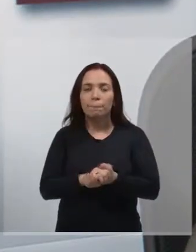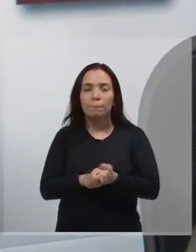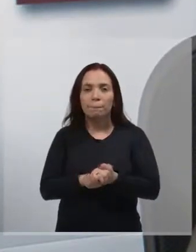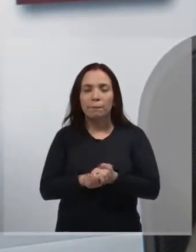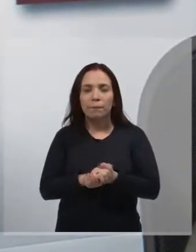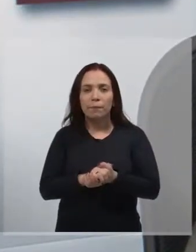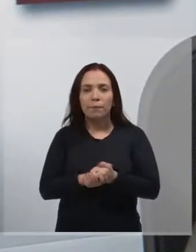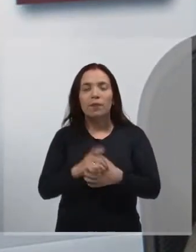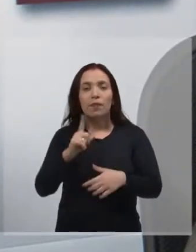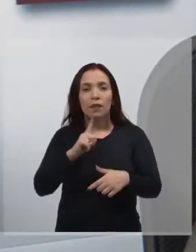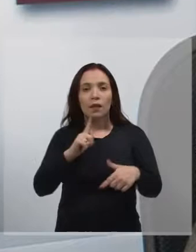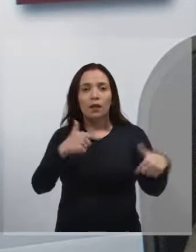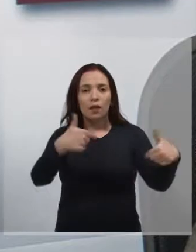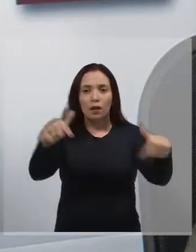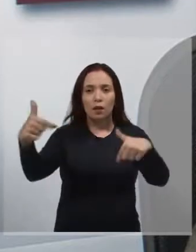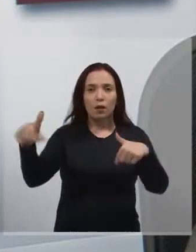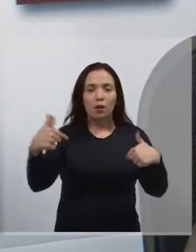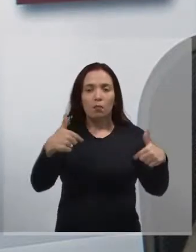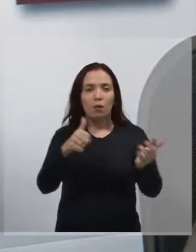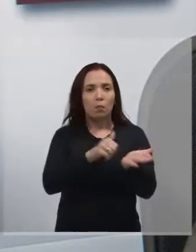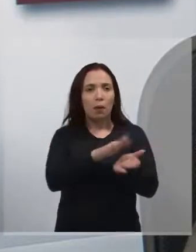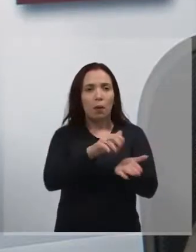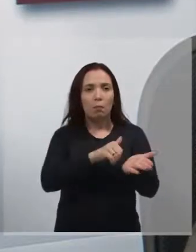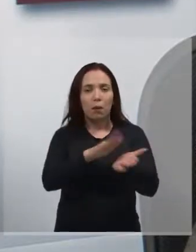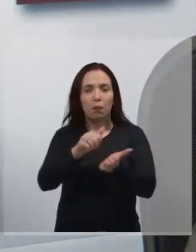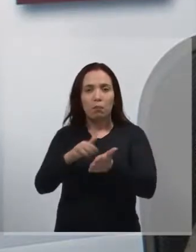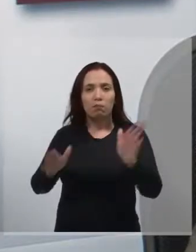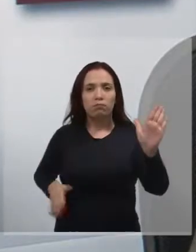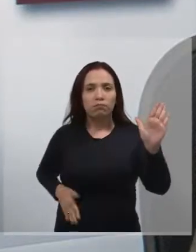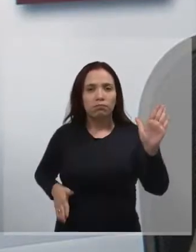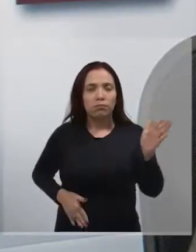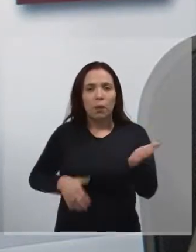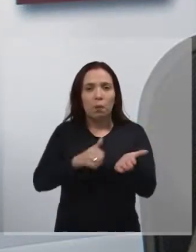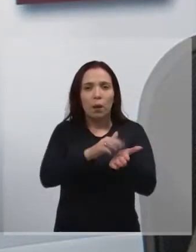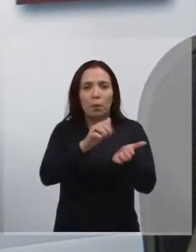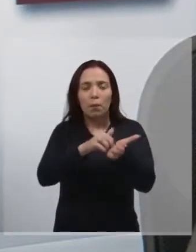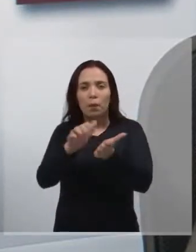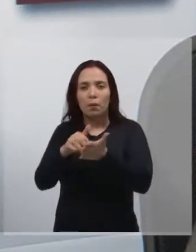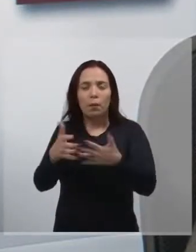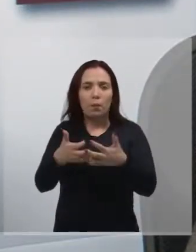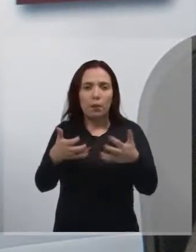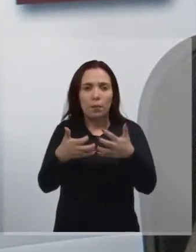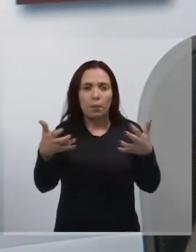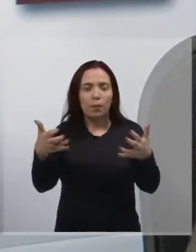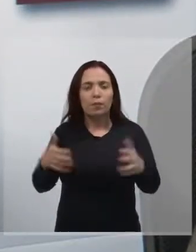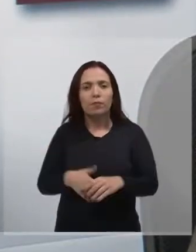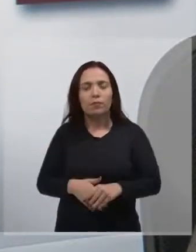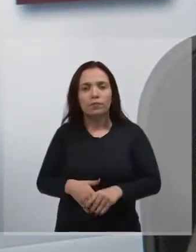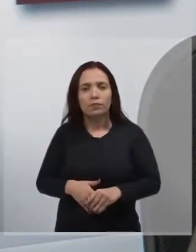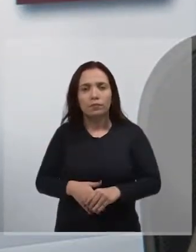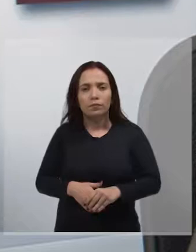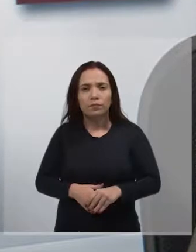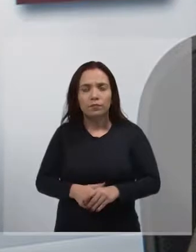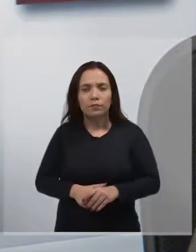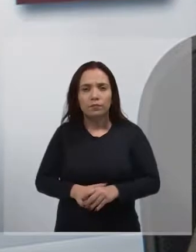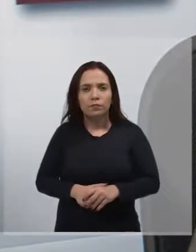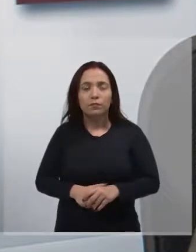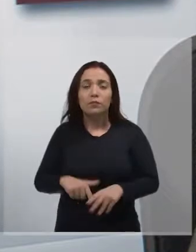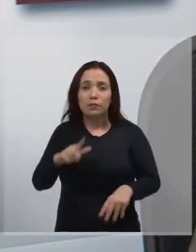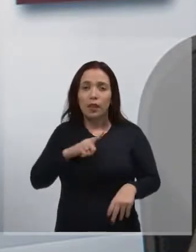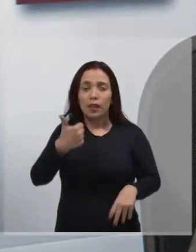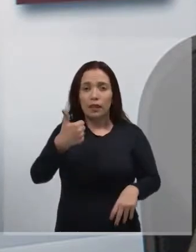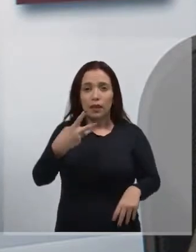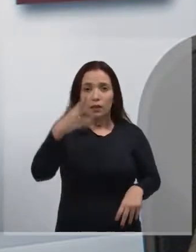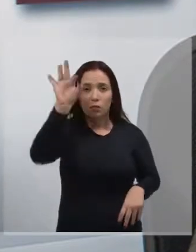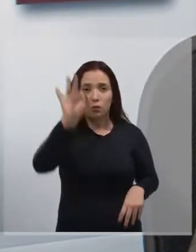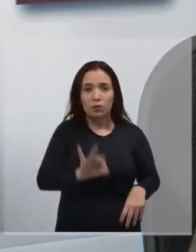um alto índice de desemprego, né, Paulo? Aumentando, né? Aumentando. E um detalhe, nós temos 13%